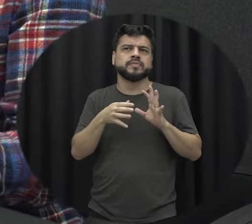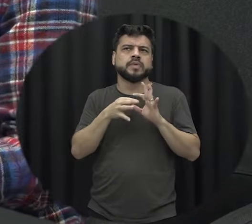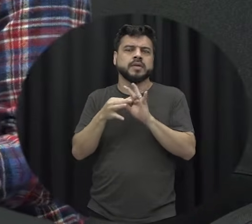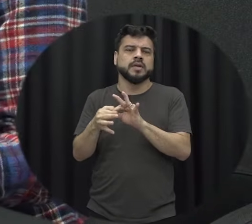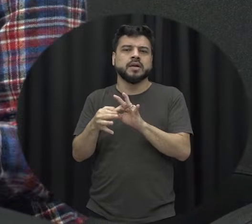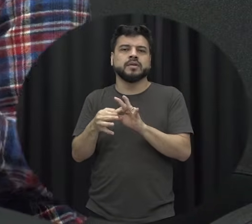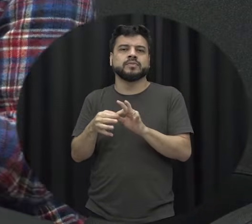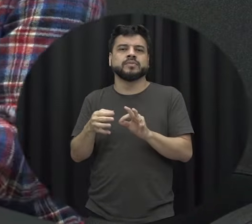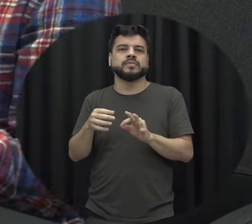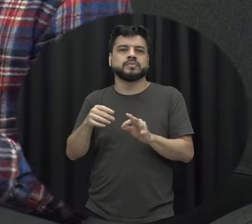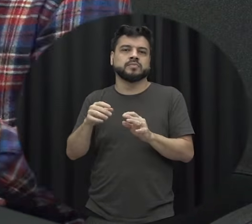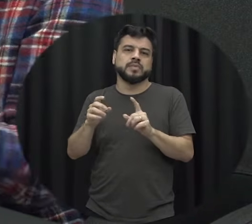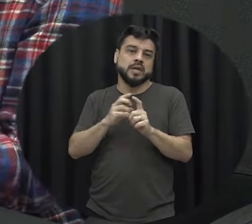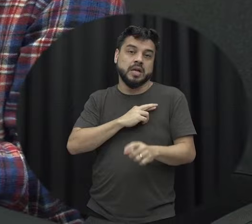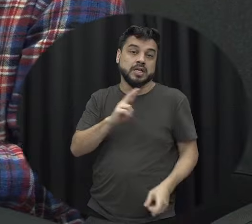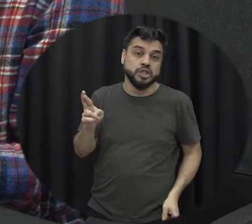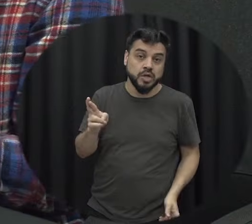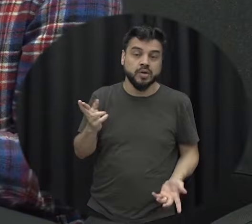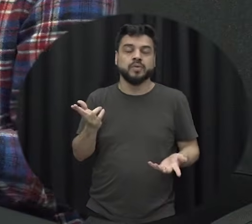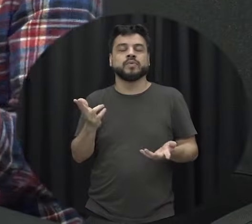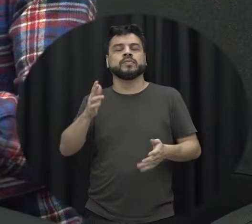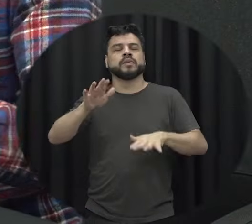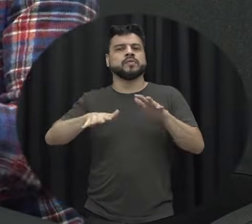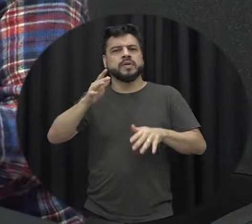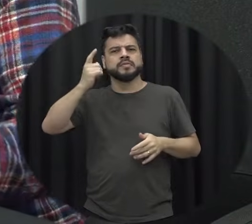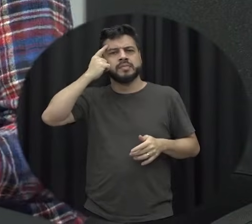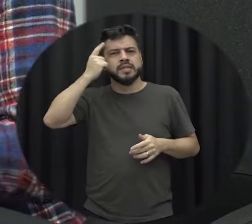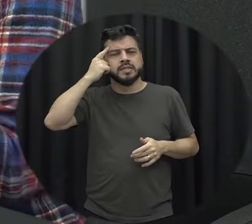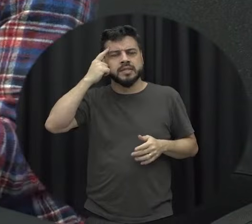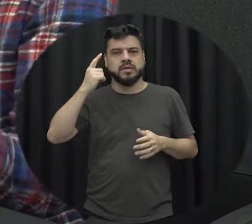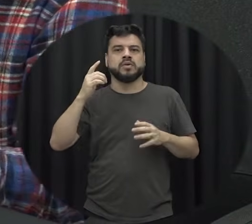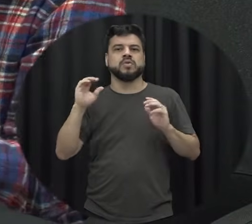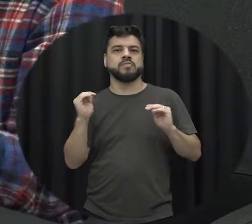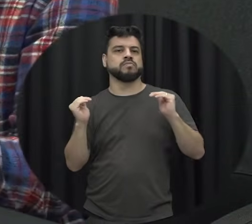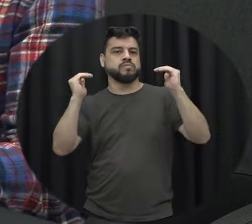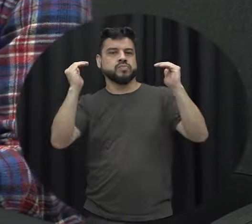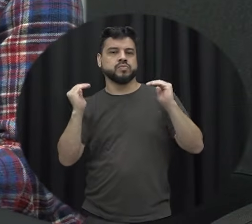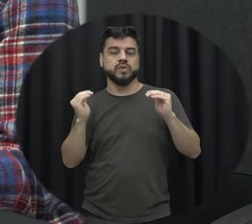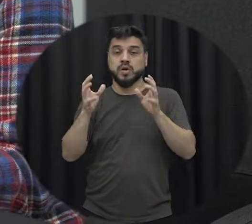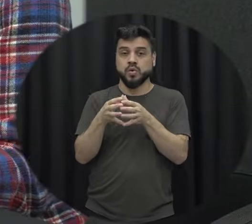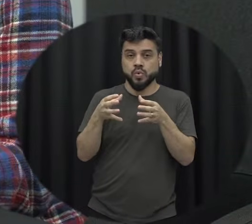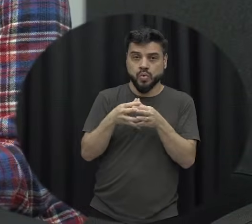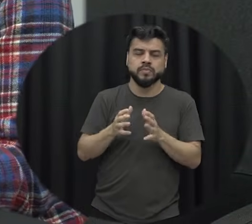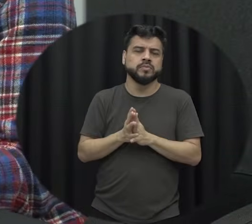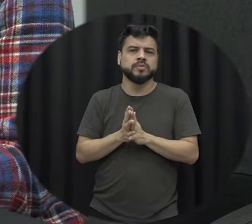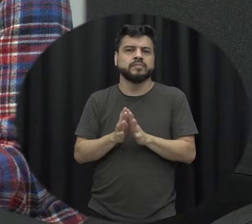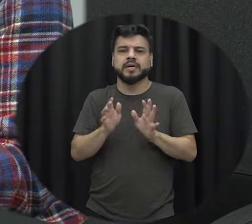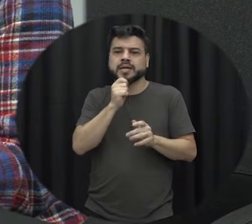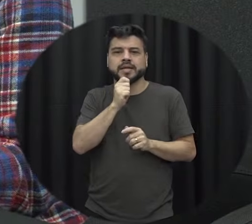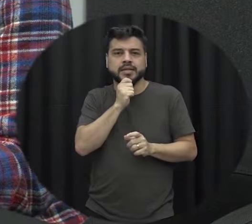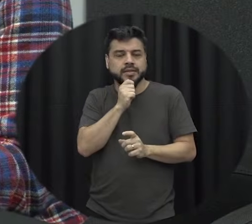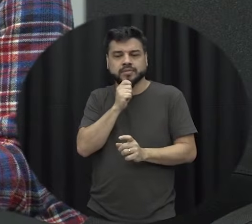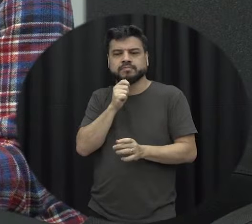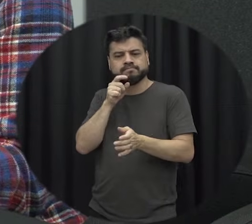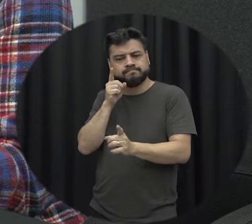num sentido religioso, talvez alguma coisa num sentido de classes, mas isso ainda não tá estabelecido e não